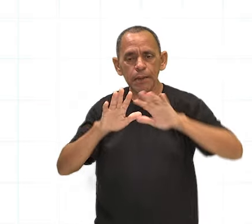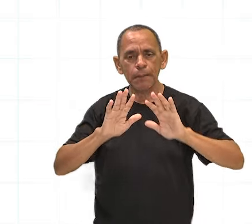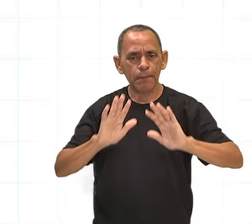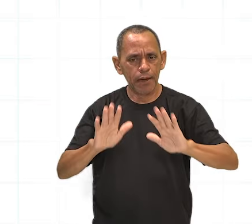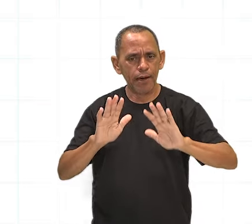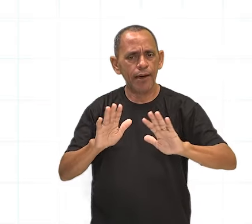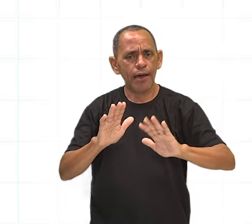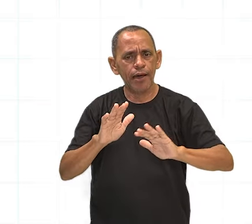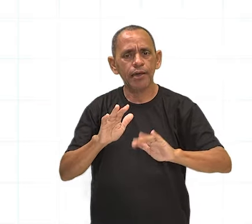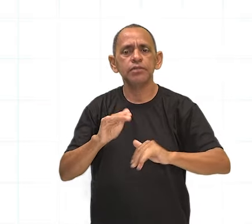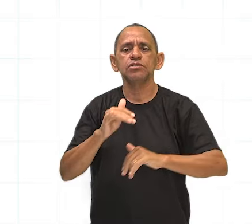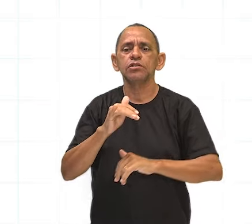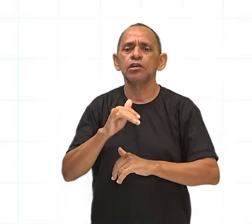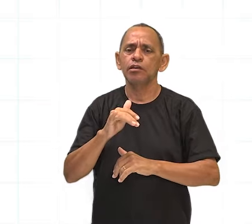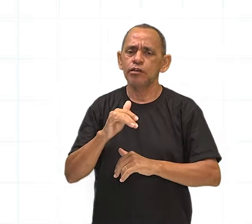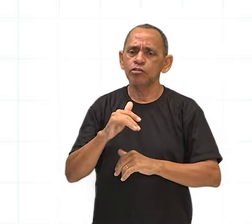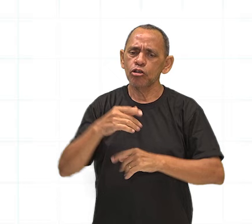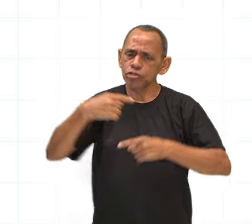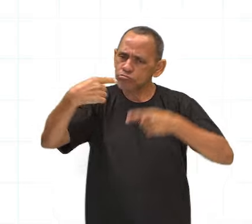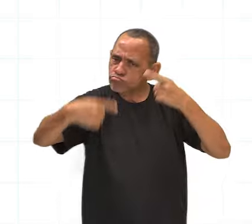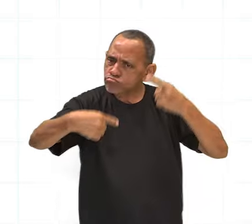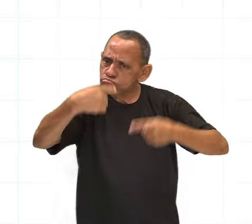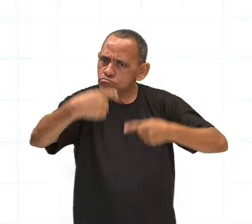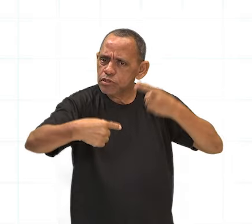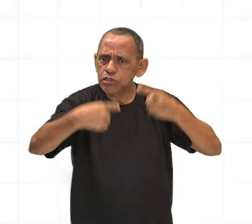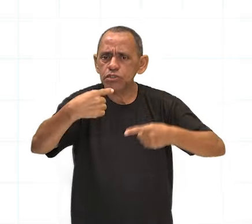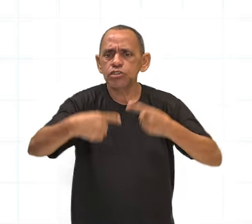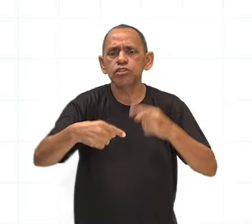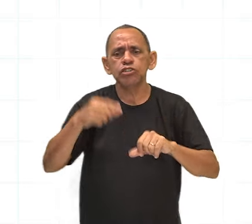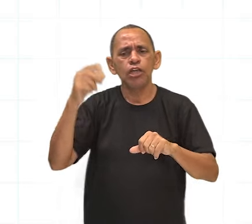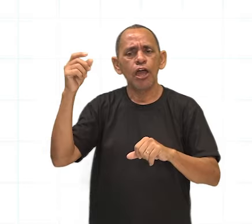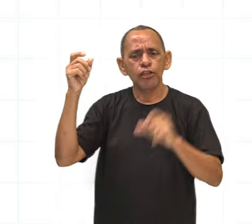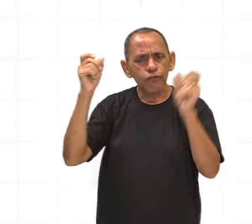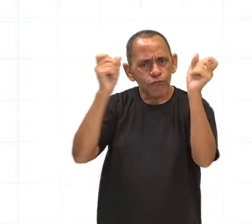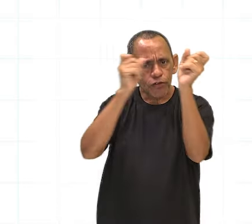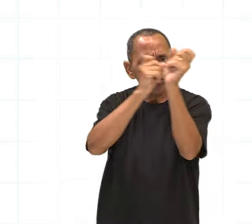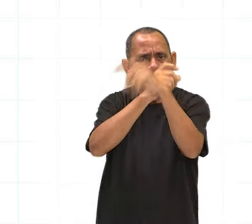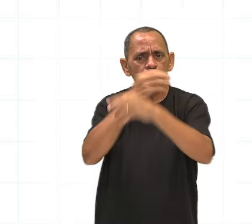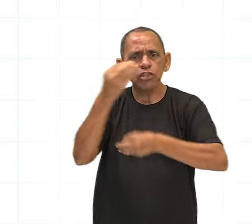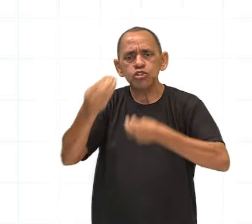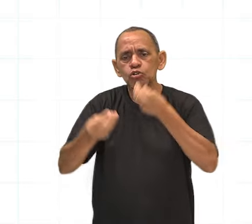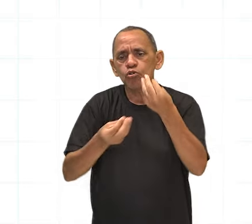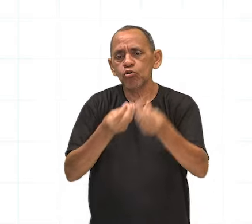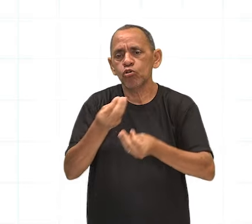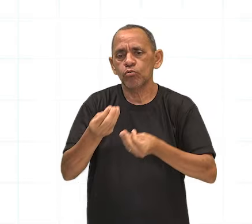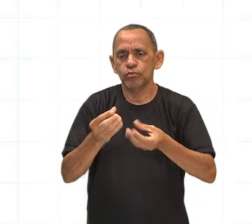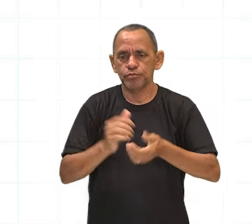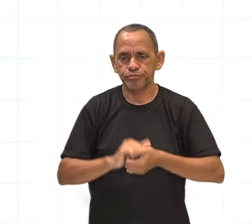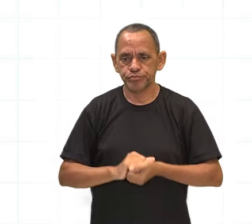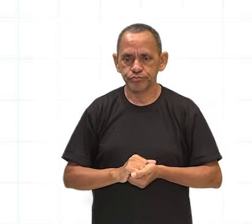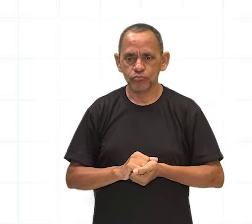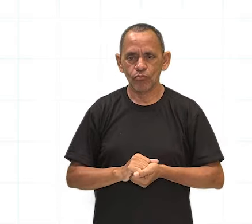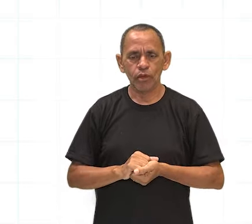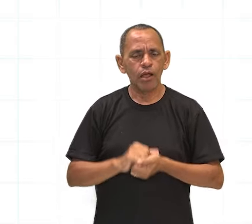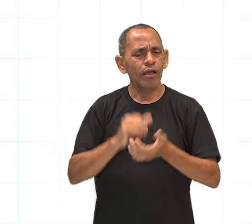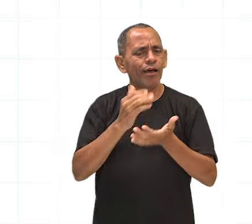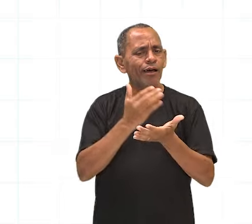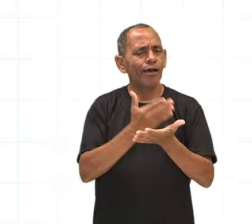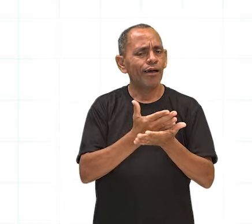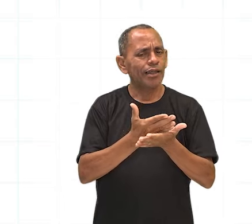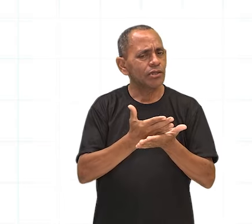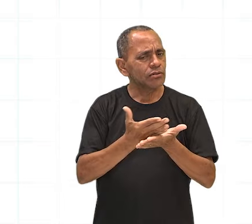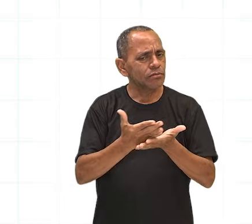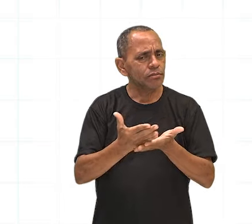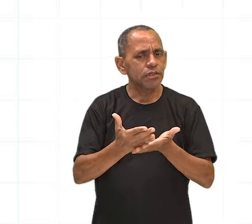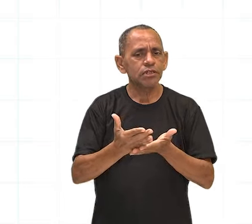gente tem enfrentado aí algumas dificuldades. Por quê? Como foi falado aí no início, né? A gente também